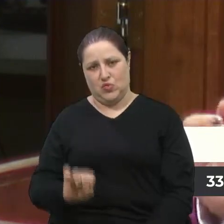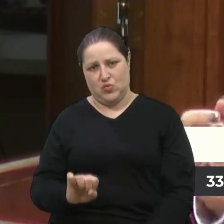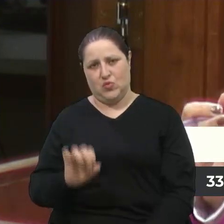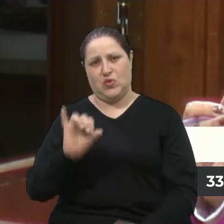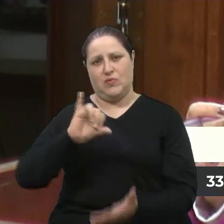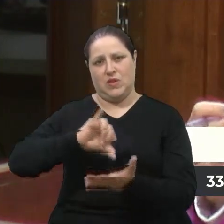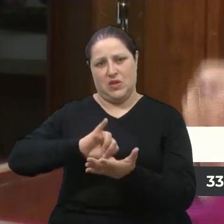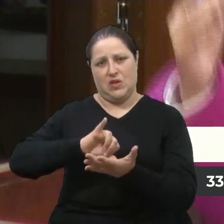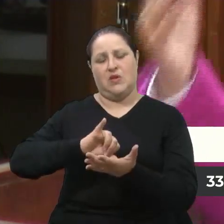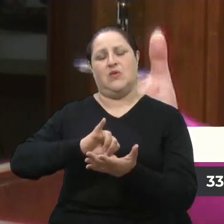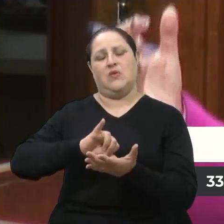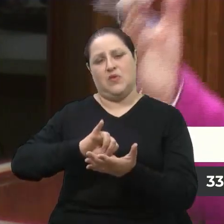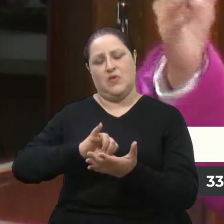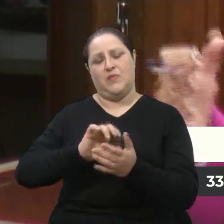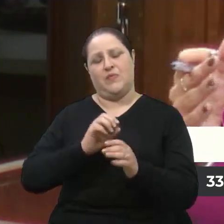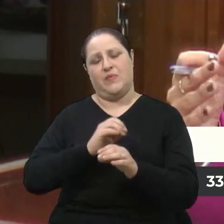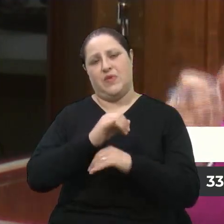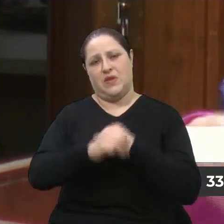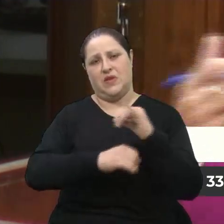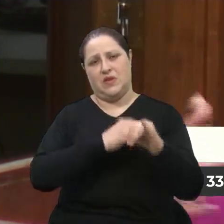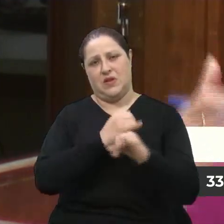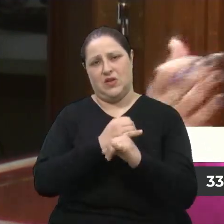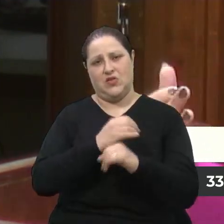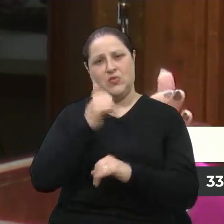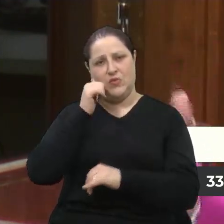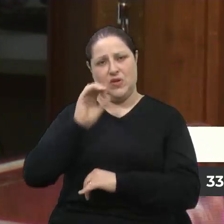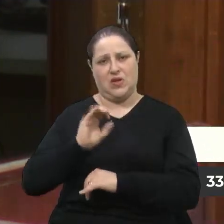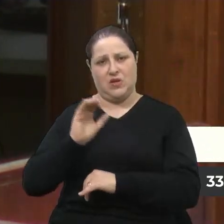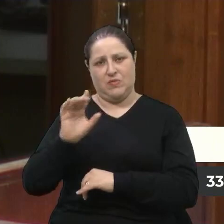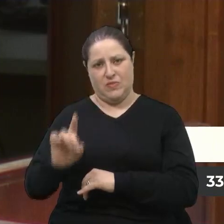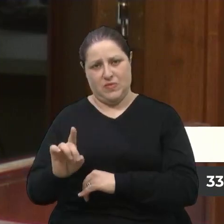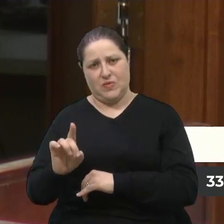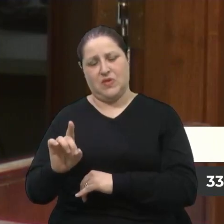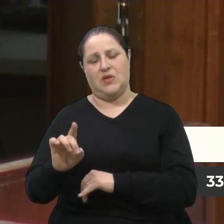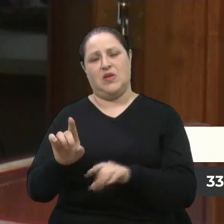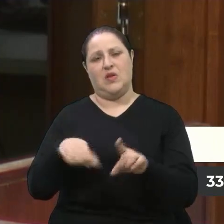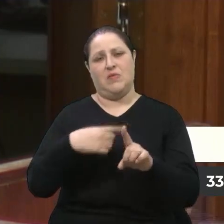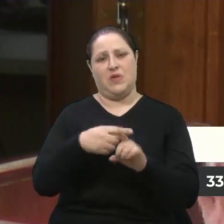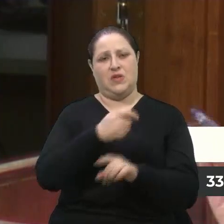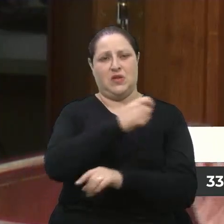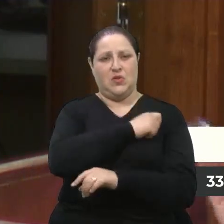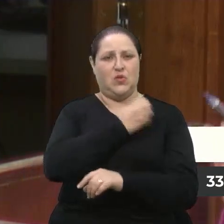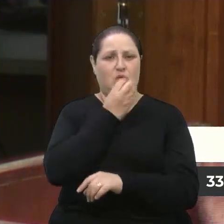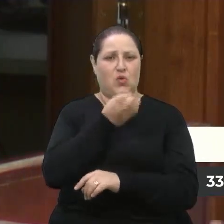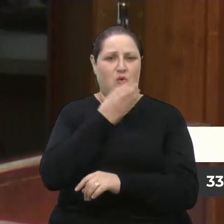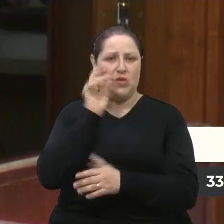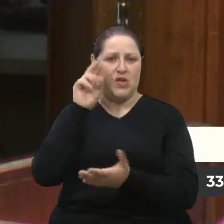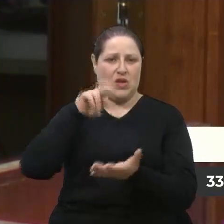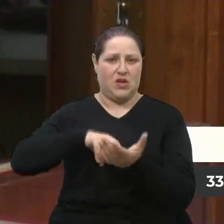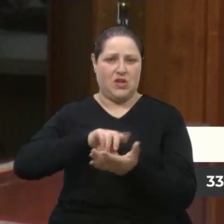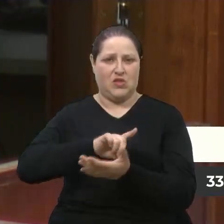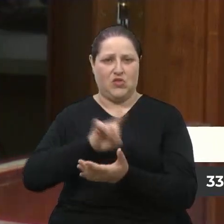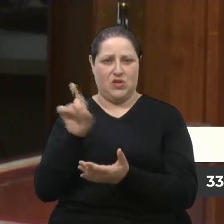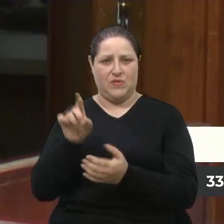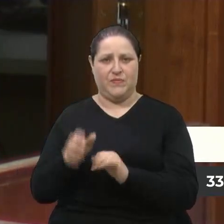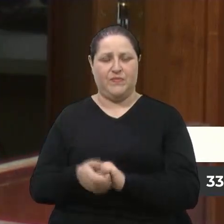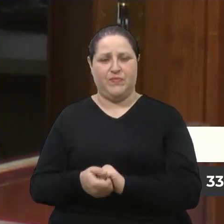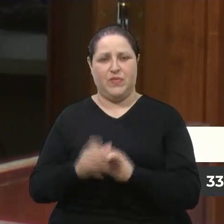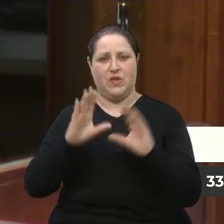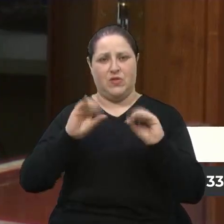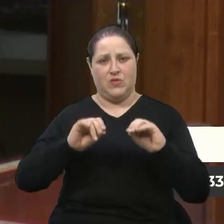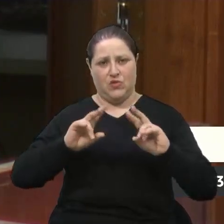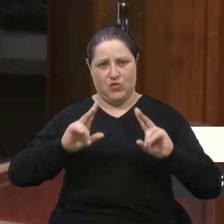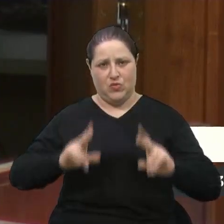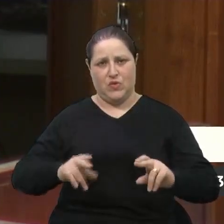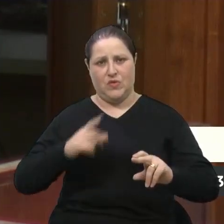eles vão participar conosco, a coordenadora e um aluno, contando qual é a realidade deles lá. E nessa mesma noite ainda, a gente tem o lançamento de um